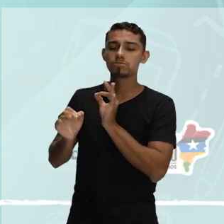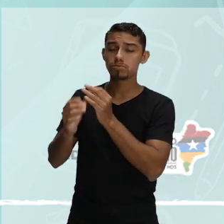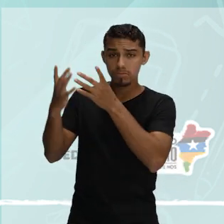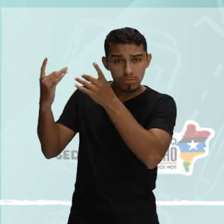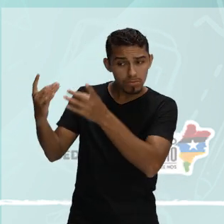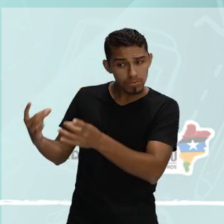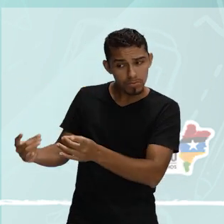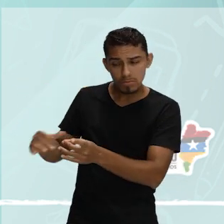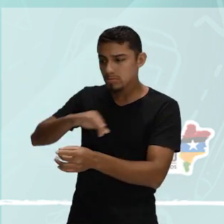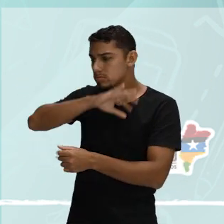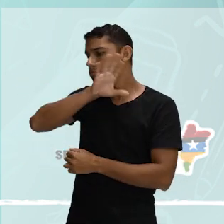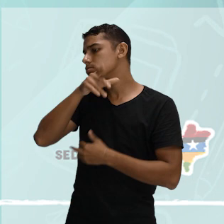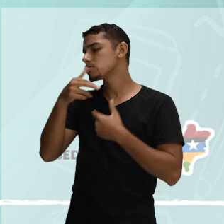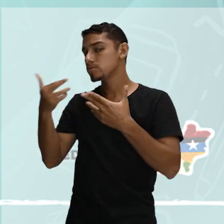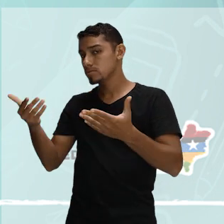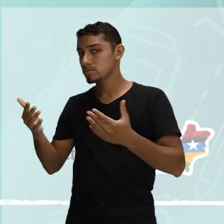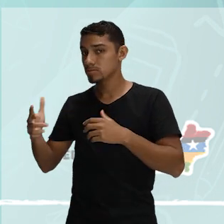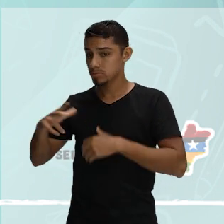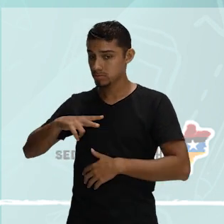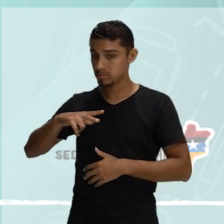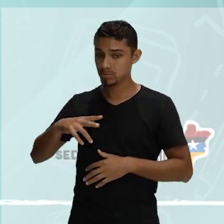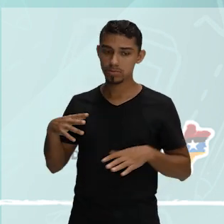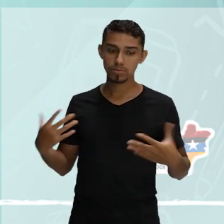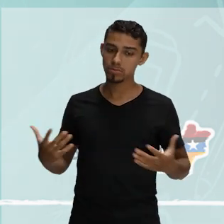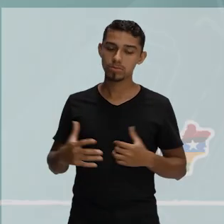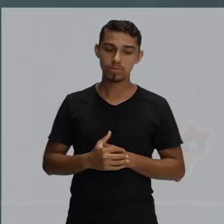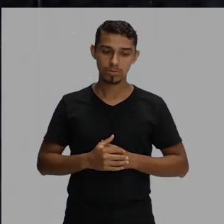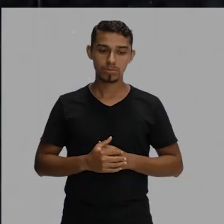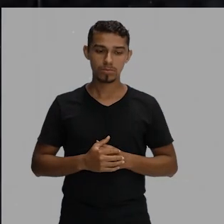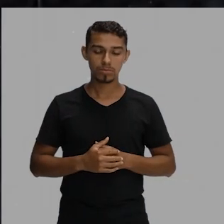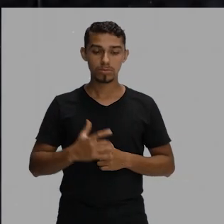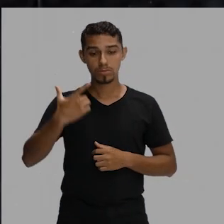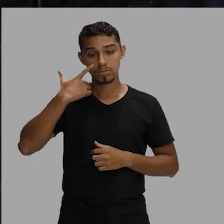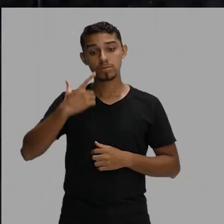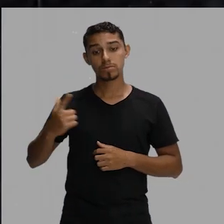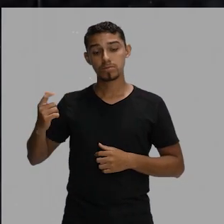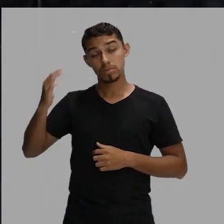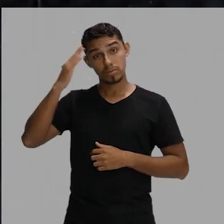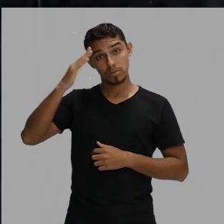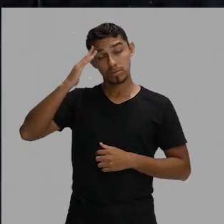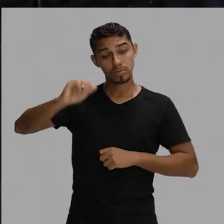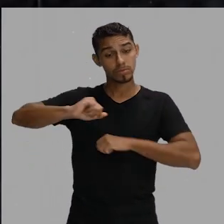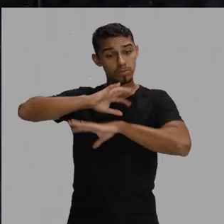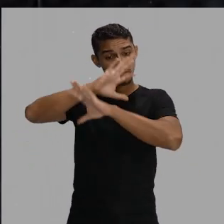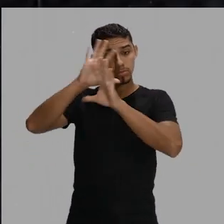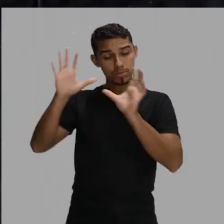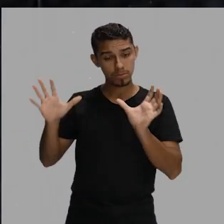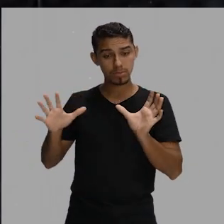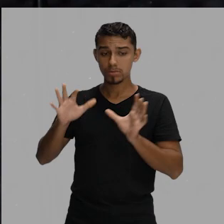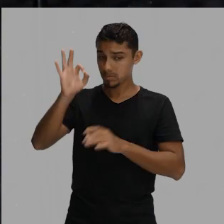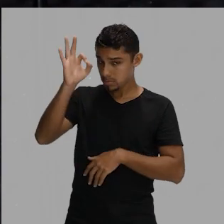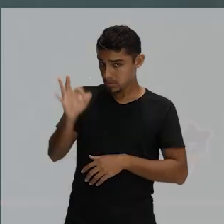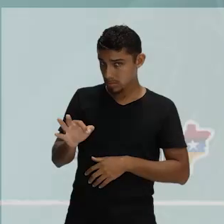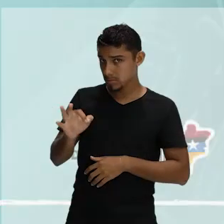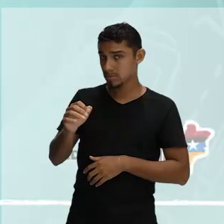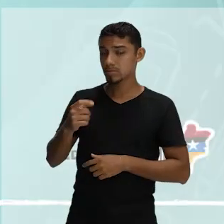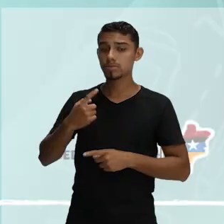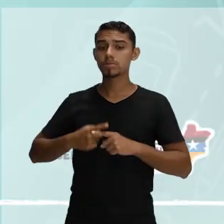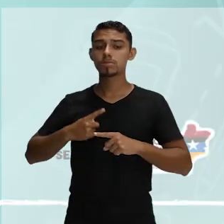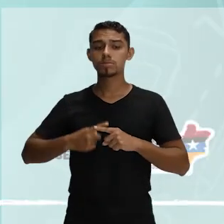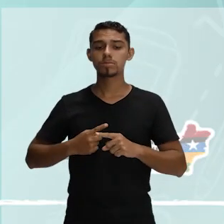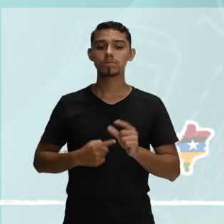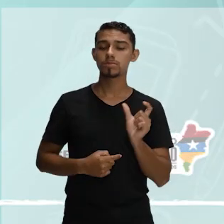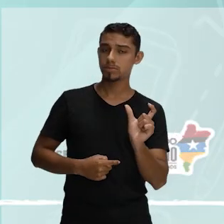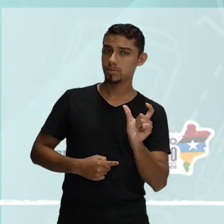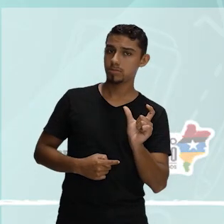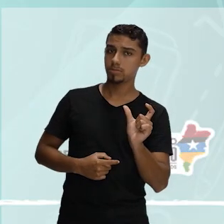em particular. Bem, vamos entender que essa alternativa ela é correta por causa do